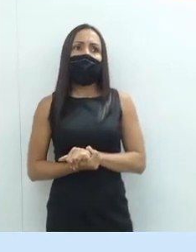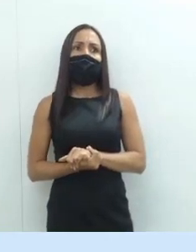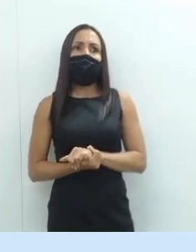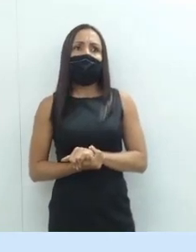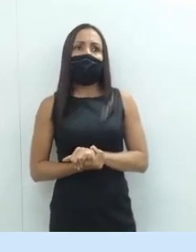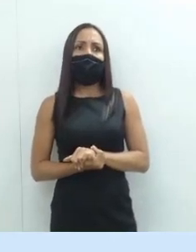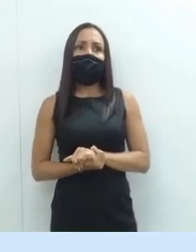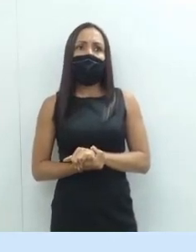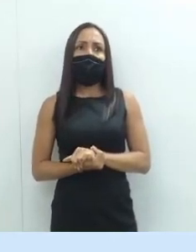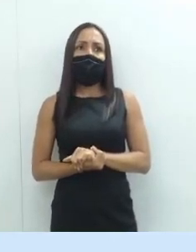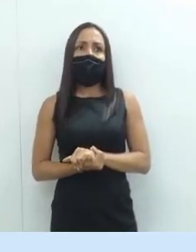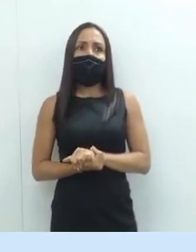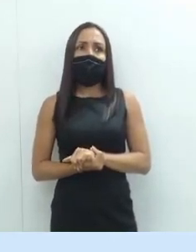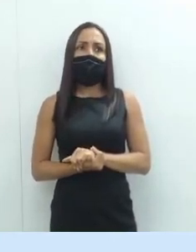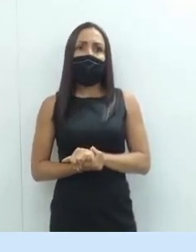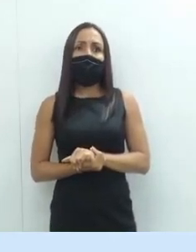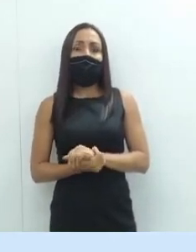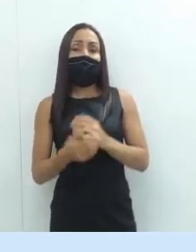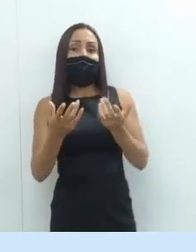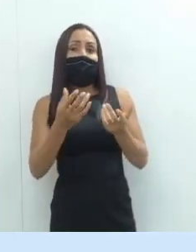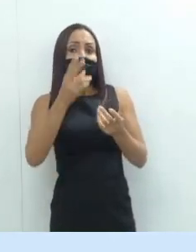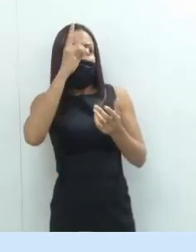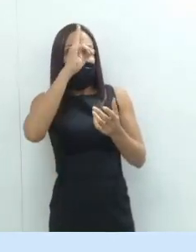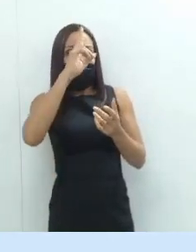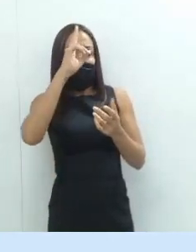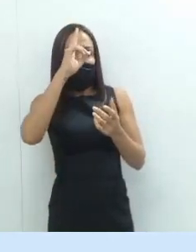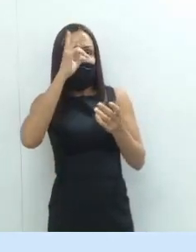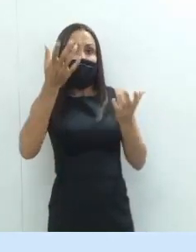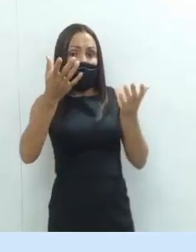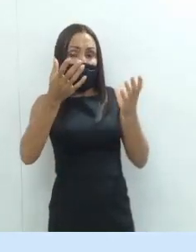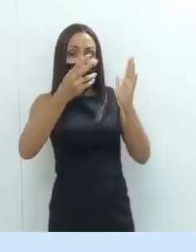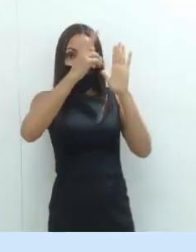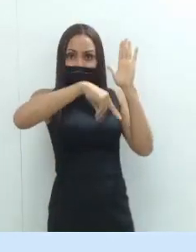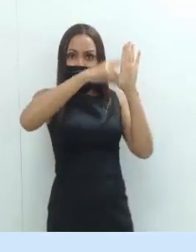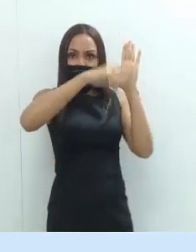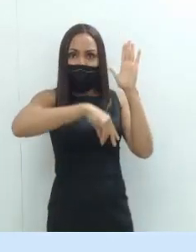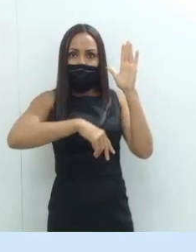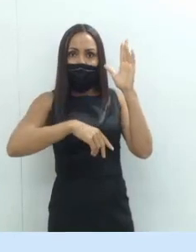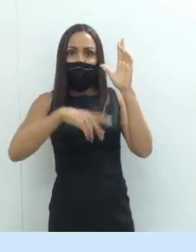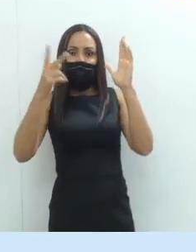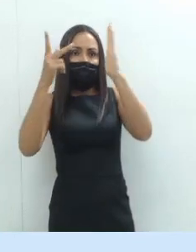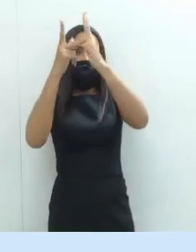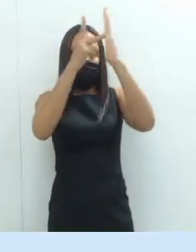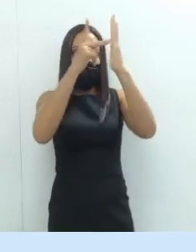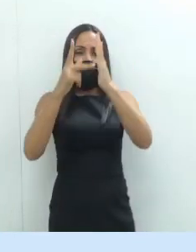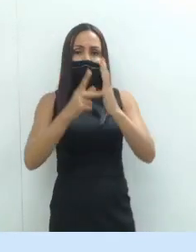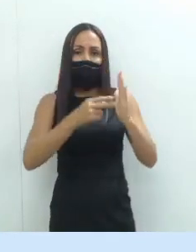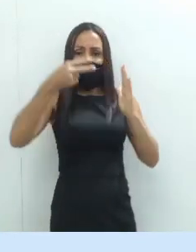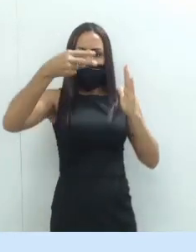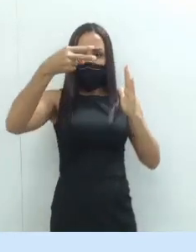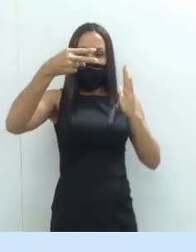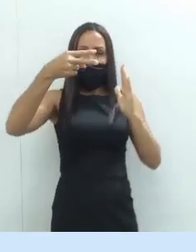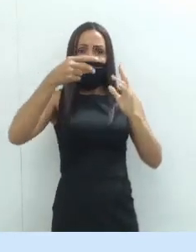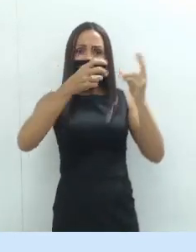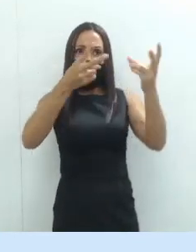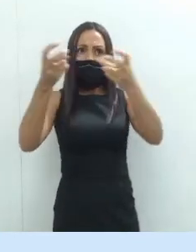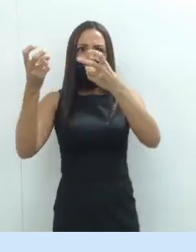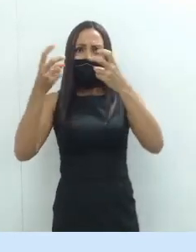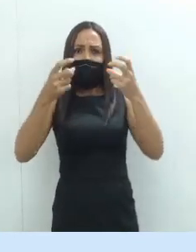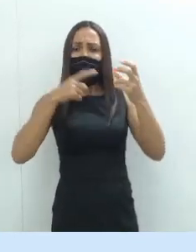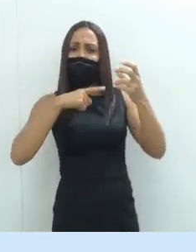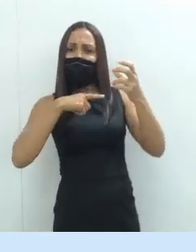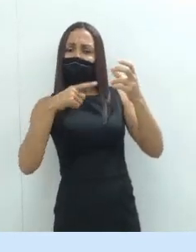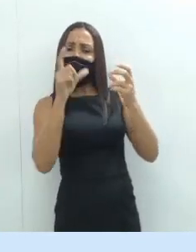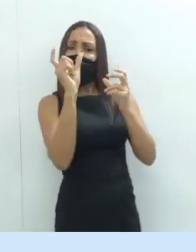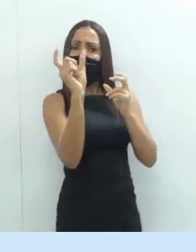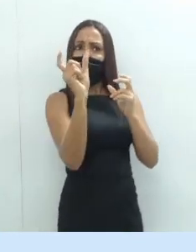só. Lendo esses dois primeiros parágrafos, nós conseguimos notar que tem algumas palavras